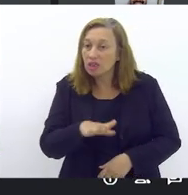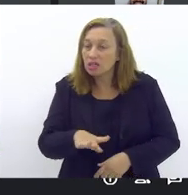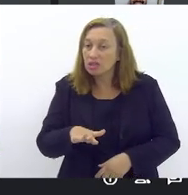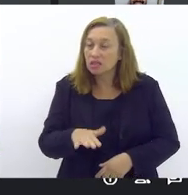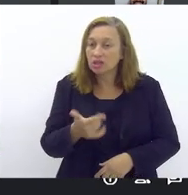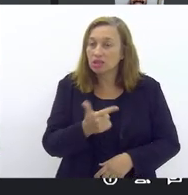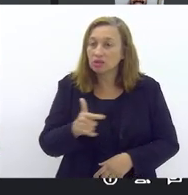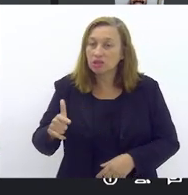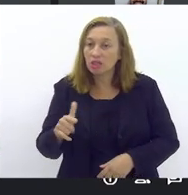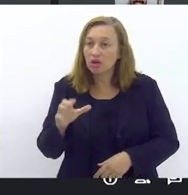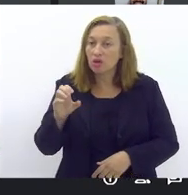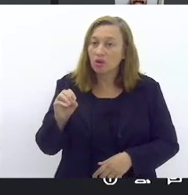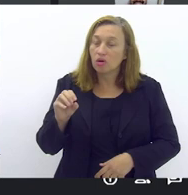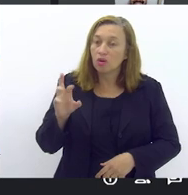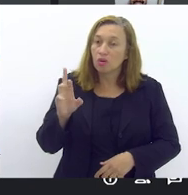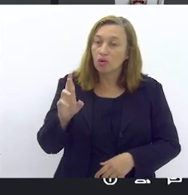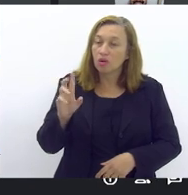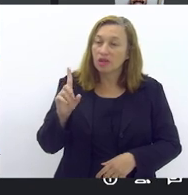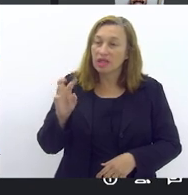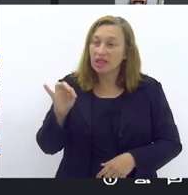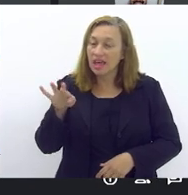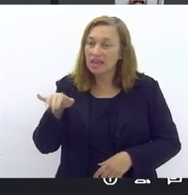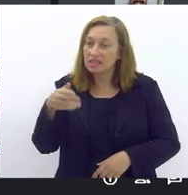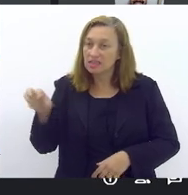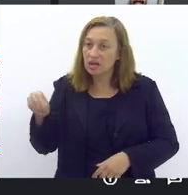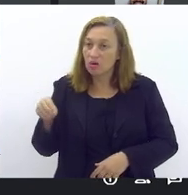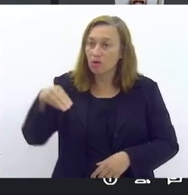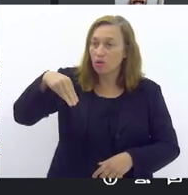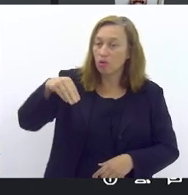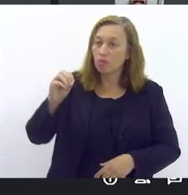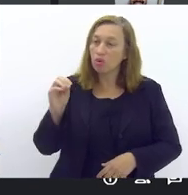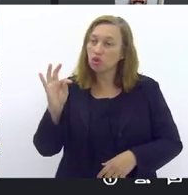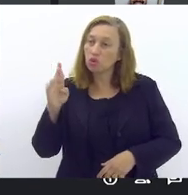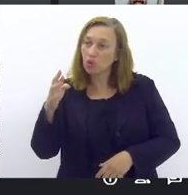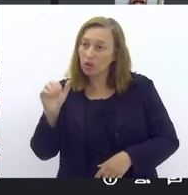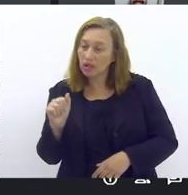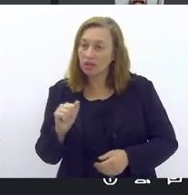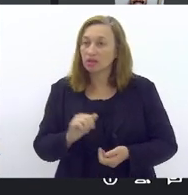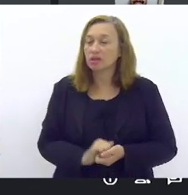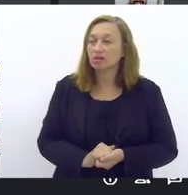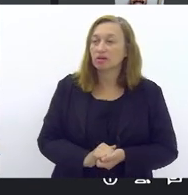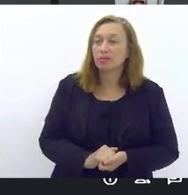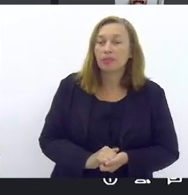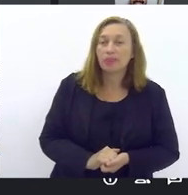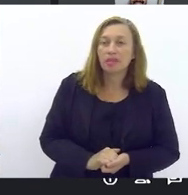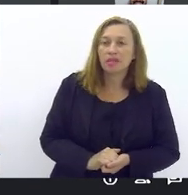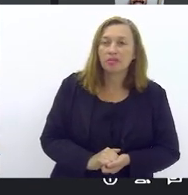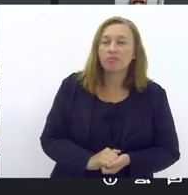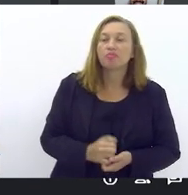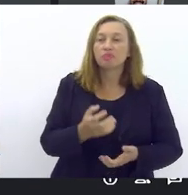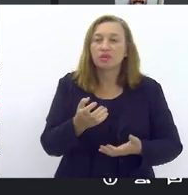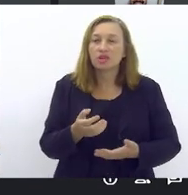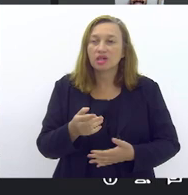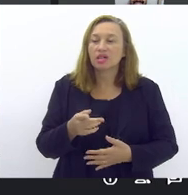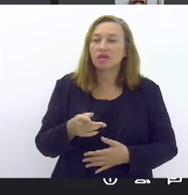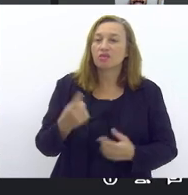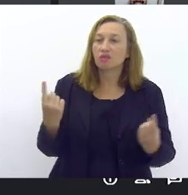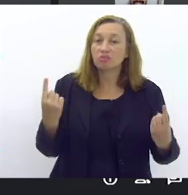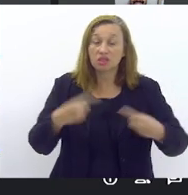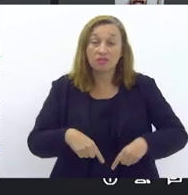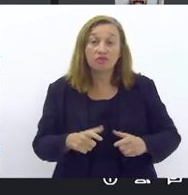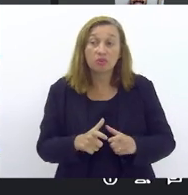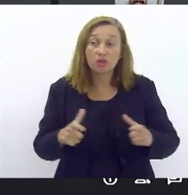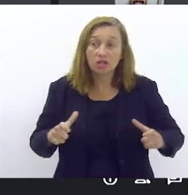coordenação motora, uma criança que não escuta, uma criança que não enxerga. E eu quero, inclusive, aqui fazer um grande